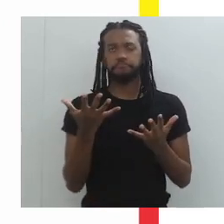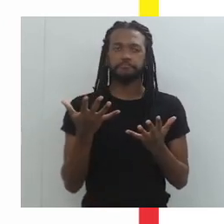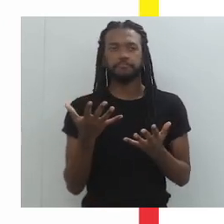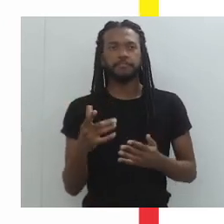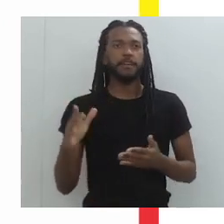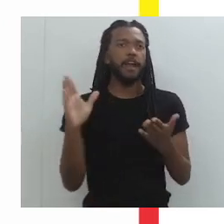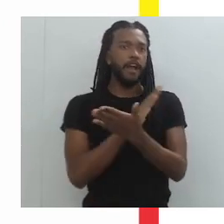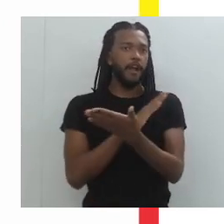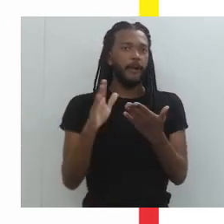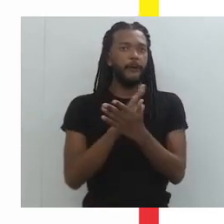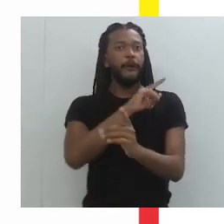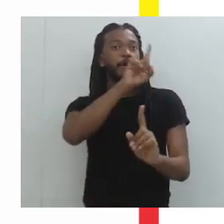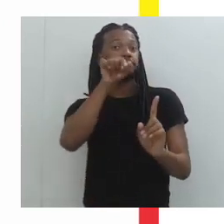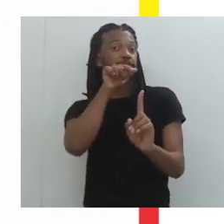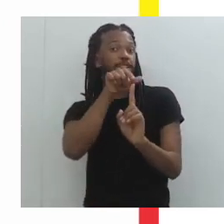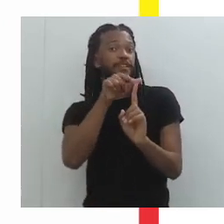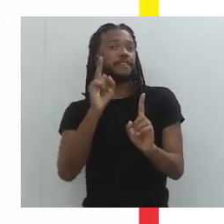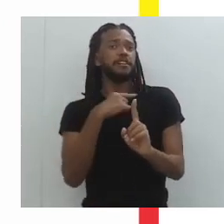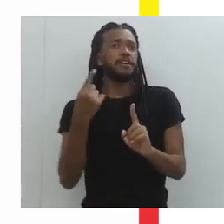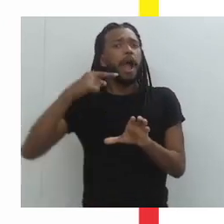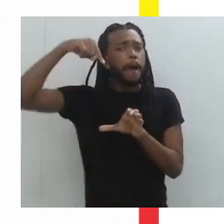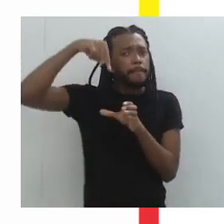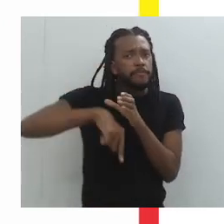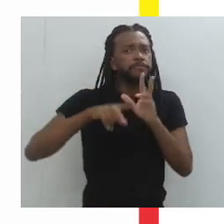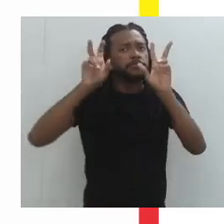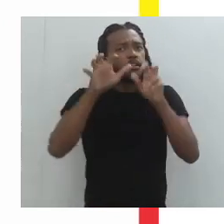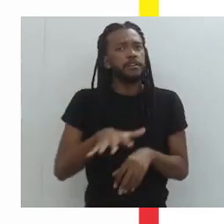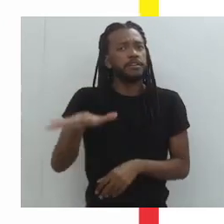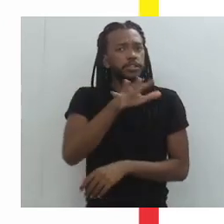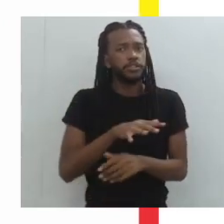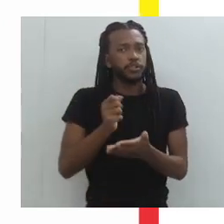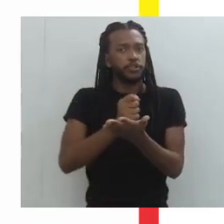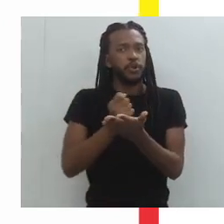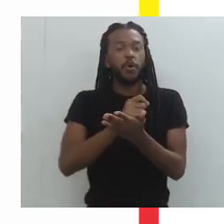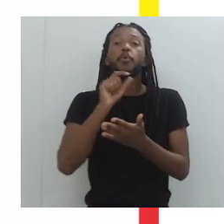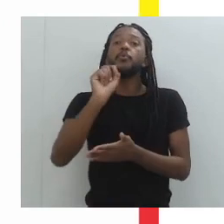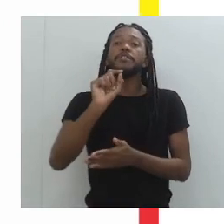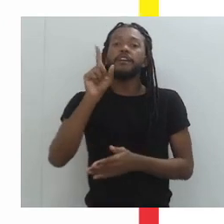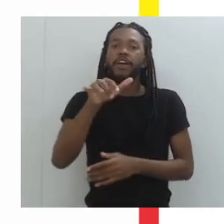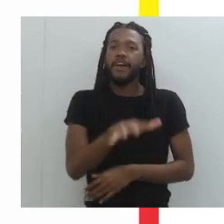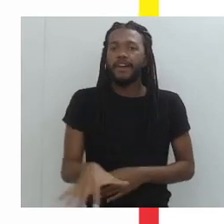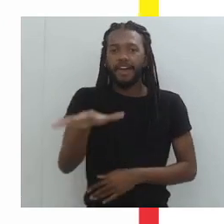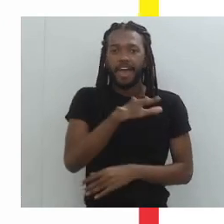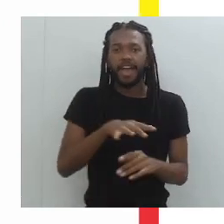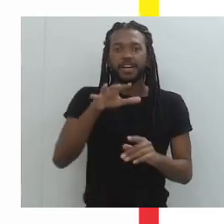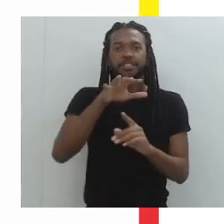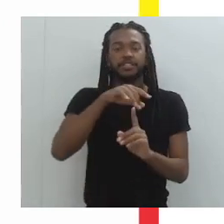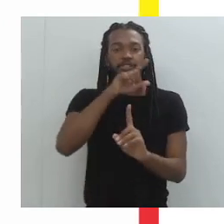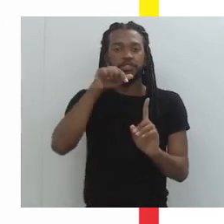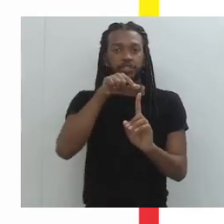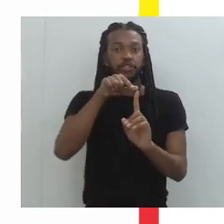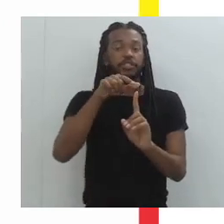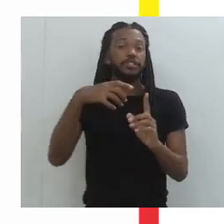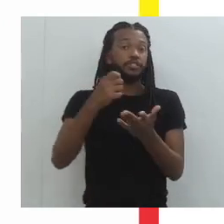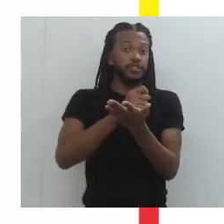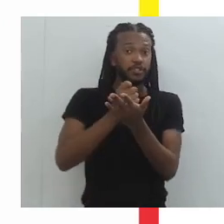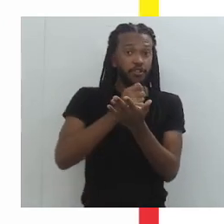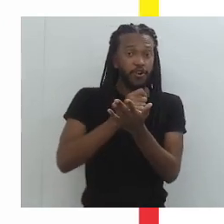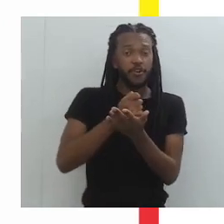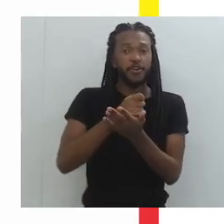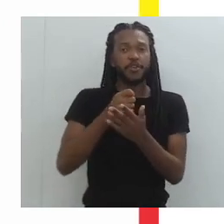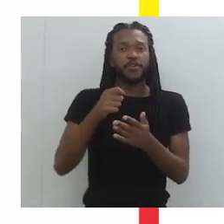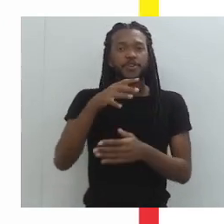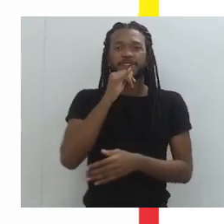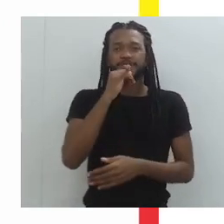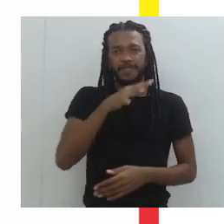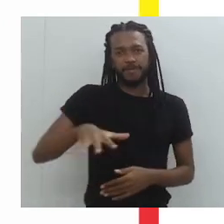alguns objetivos que é a gente aprofundar sobre esses jogos, o que vem a ser jogos de salão. E aí a gente pensa logo, ó,